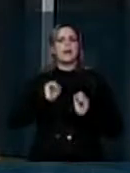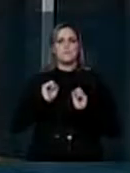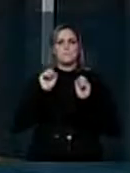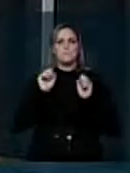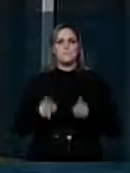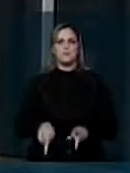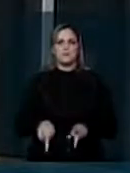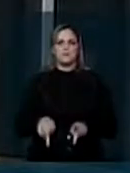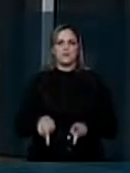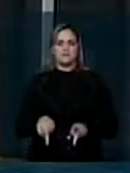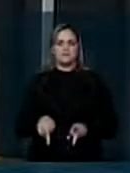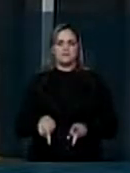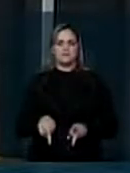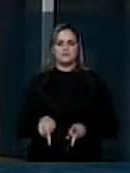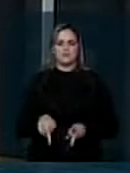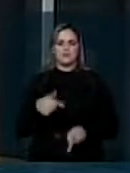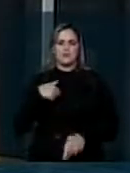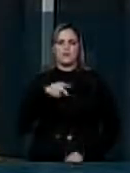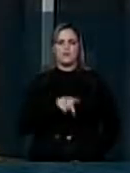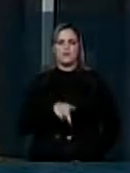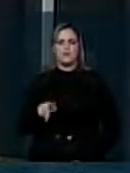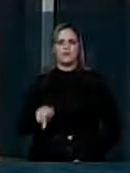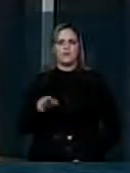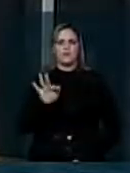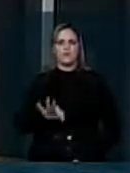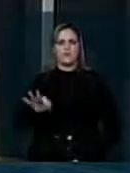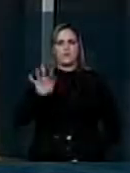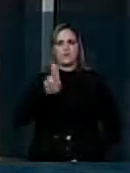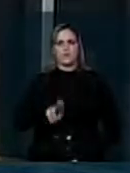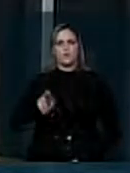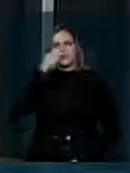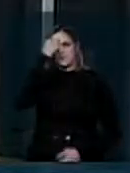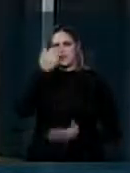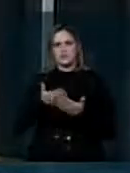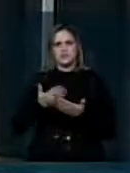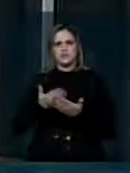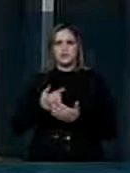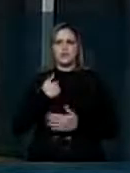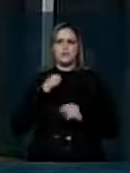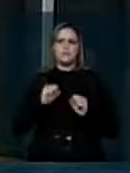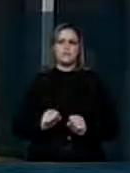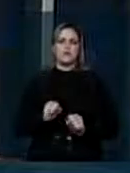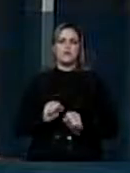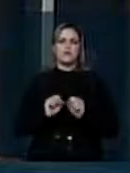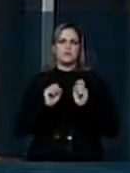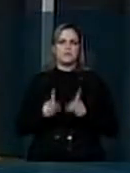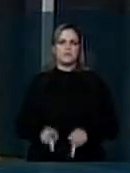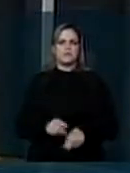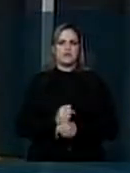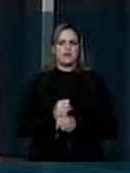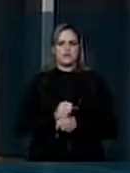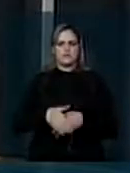aposentasse, como professor da universidade, que já tenho o direito de me aposentar, inclusive, neste ano,